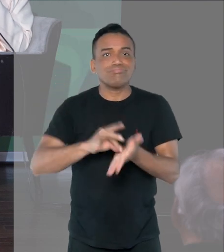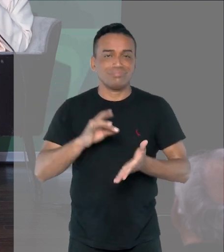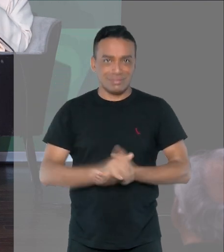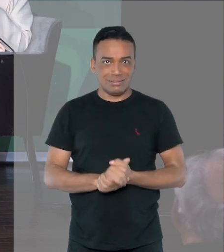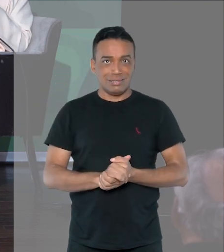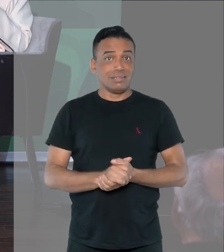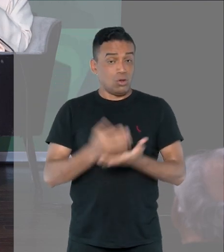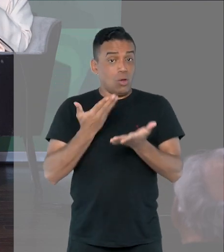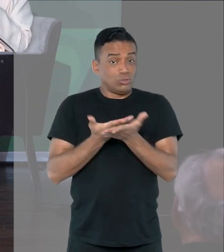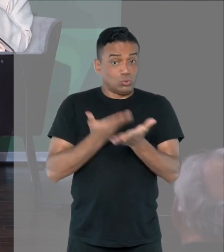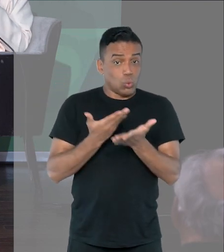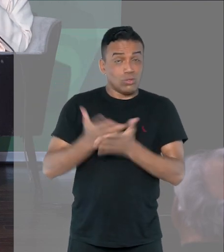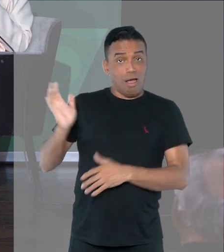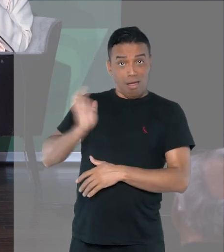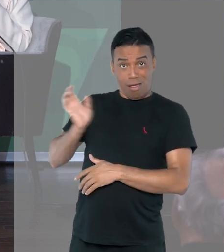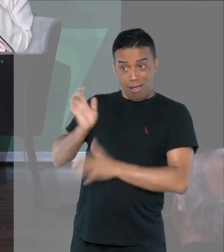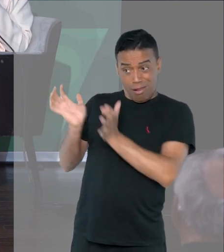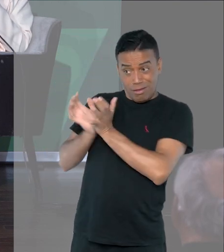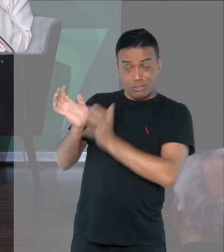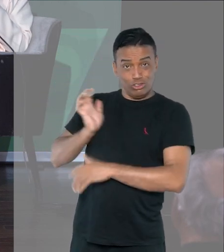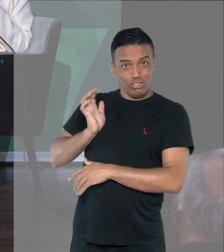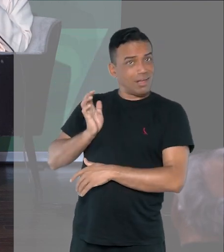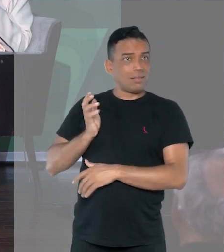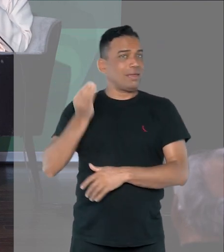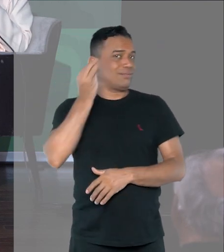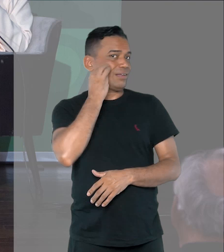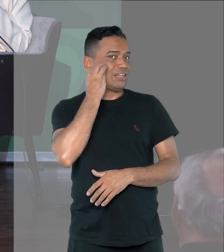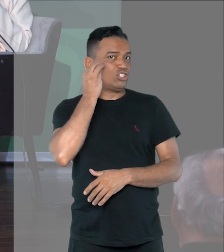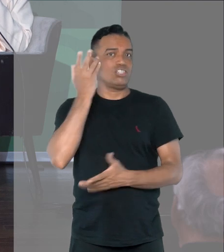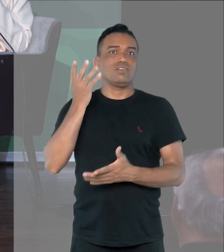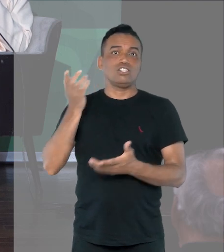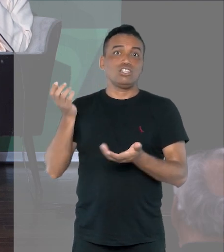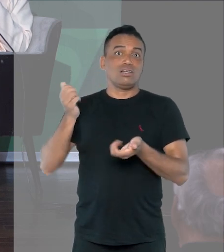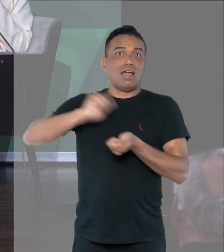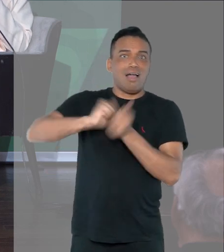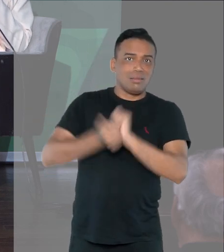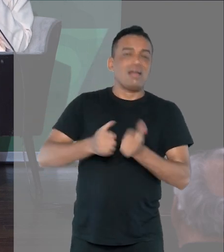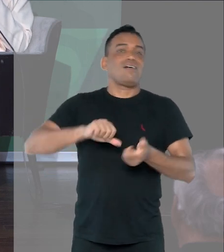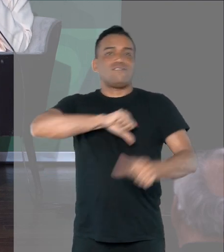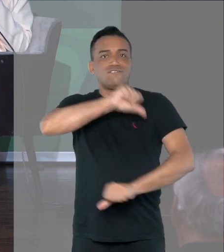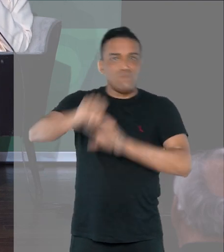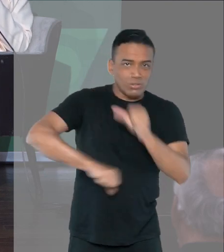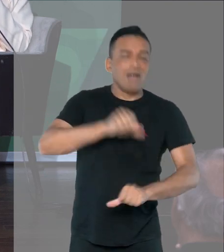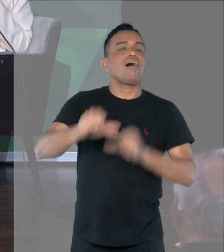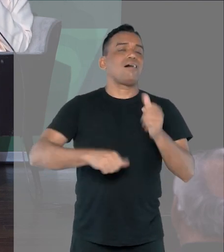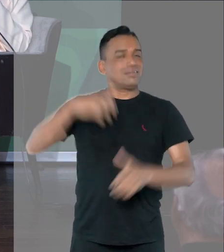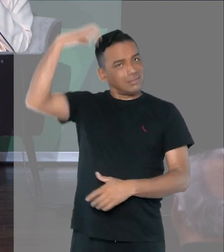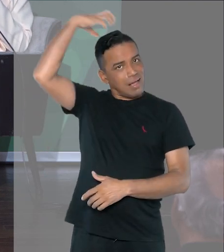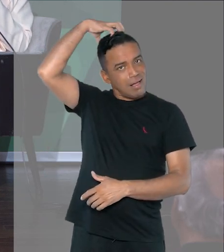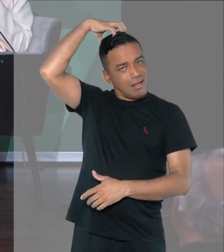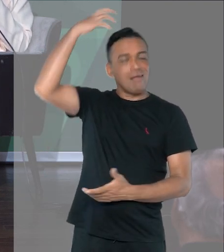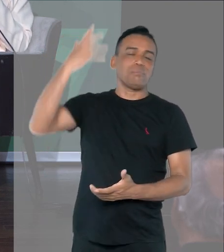maneira que não se estuda a elite, não se estuda as tentativas de restauração monárquica que existiram no